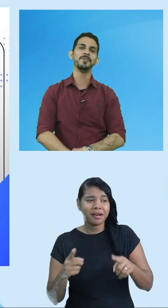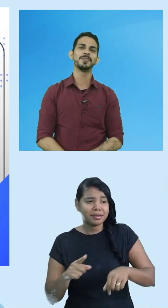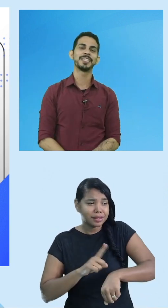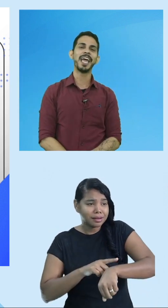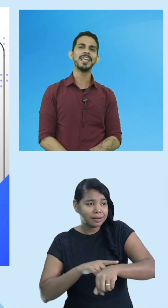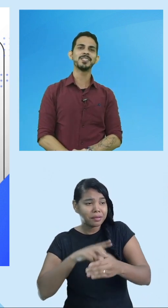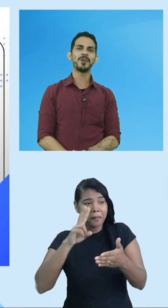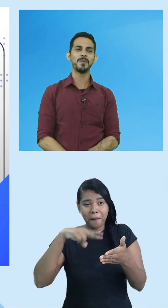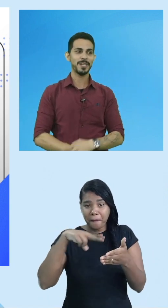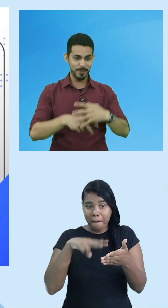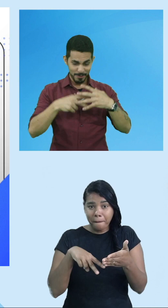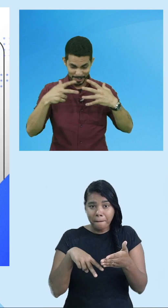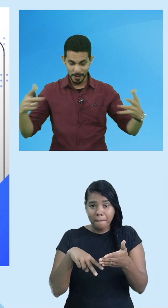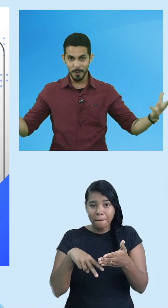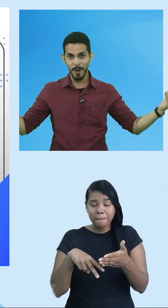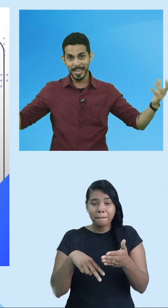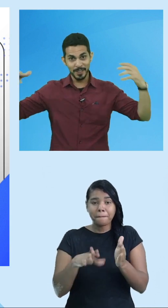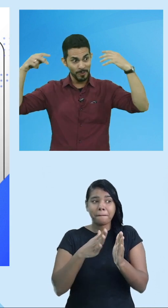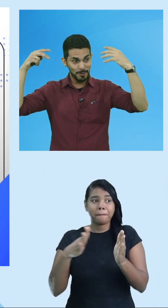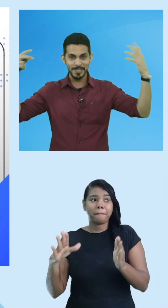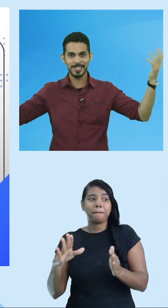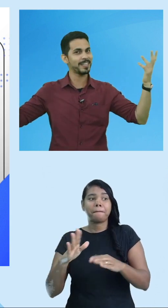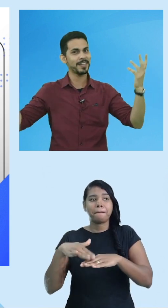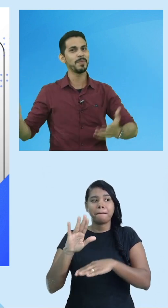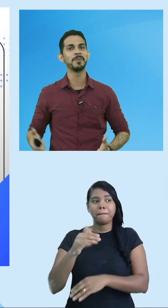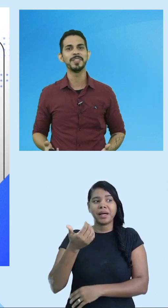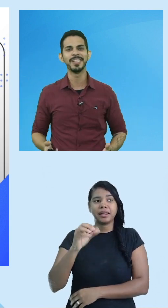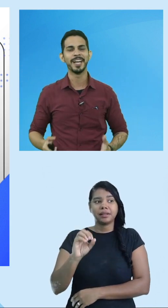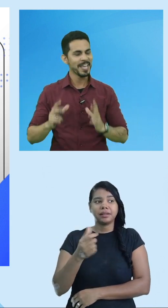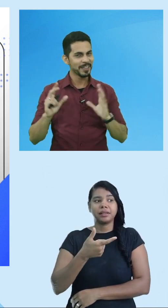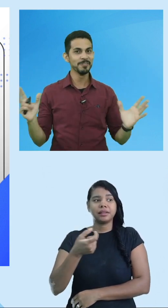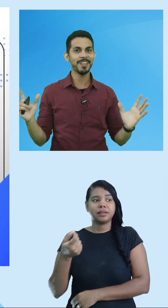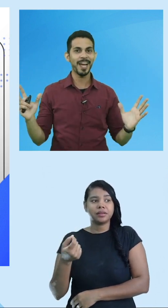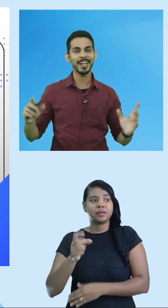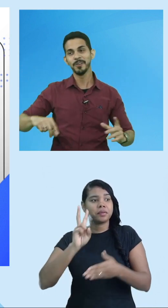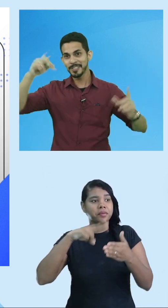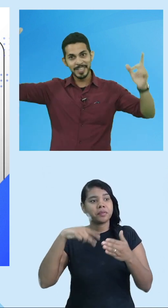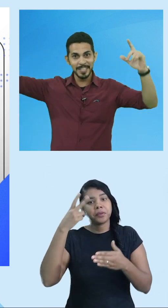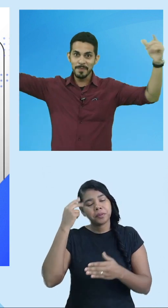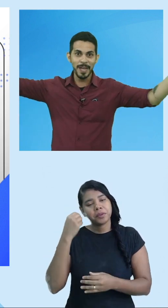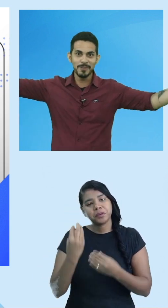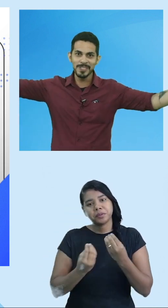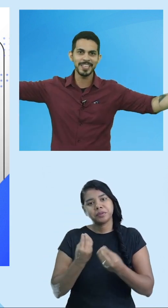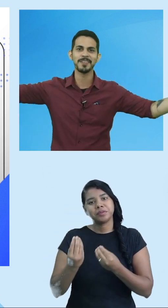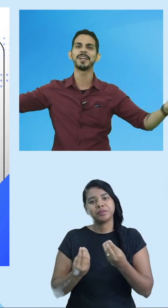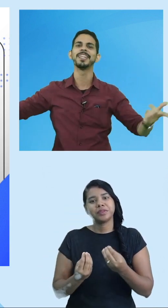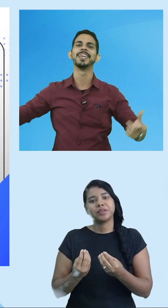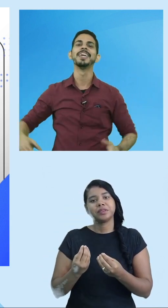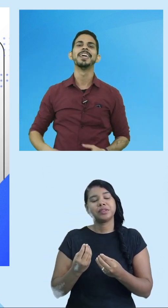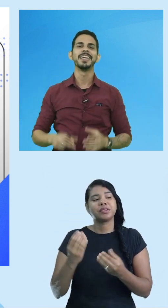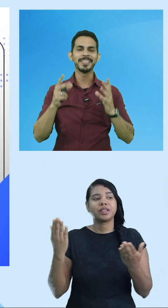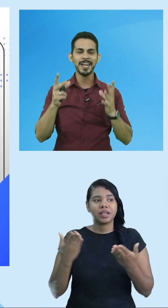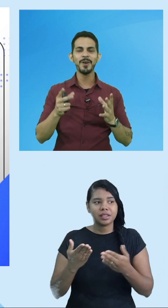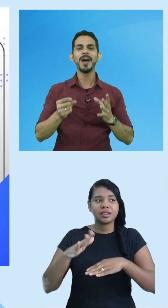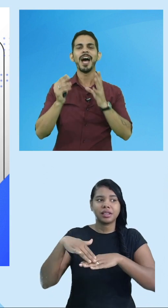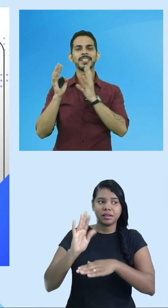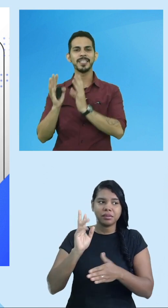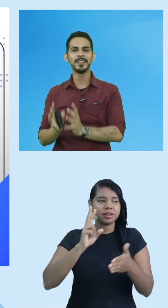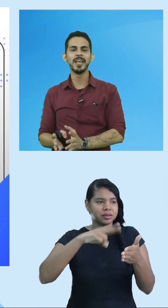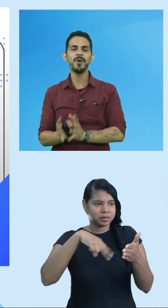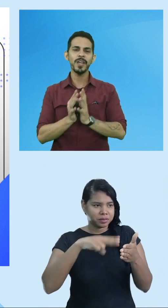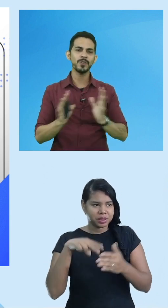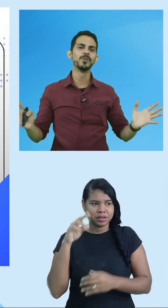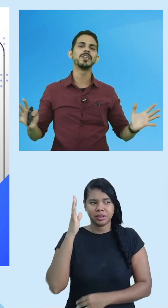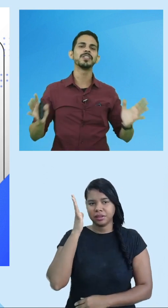ler 10 obras, ou 50, ou 200 no mesmo dia? Não dá, né? No outro dia tem mais 200 para ler. Então, a